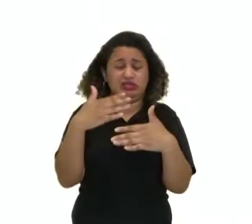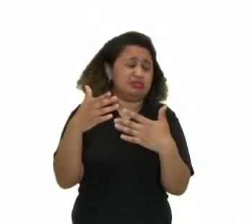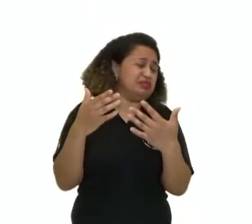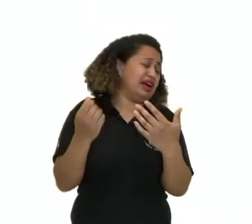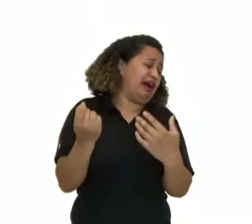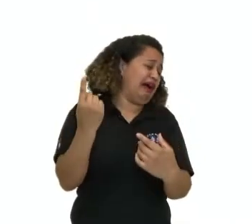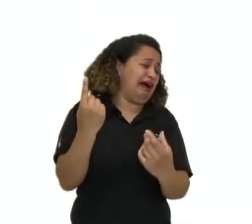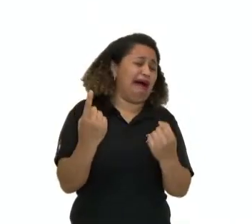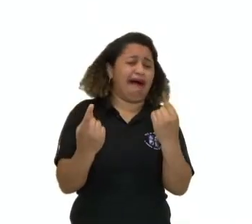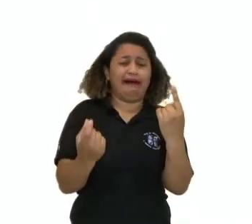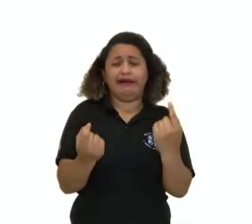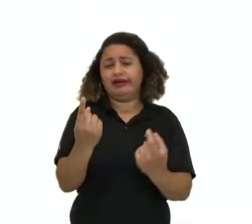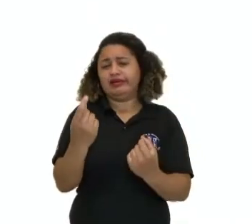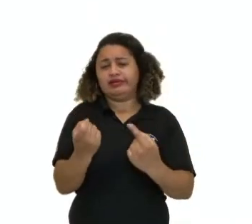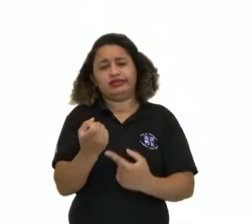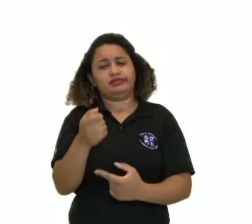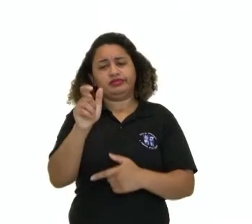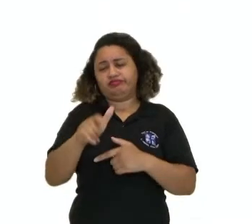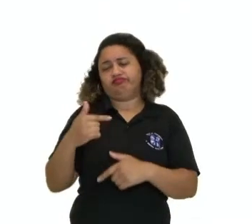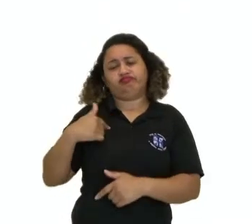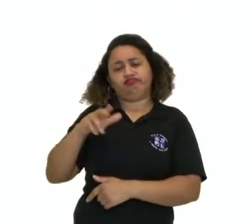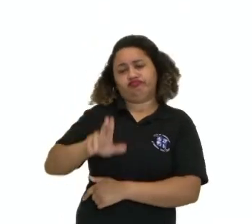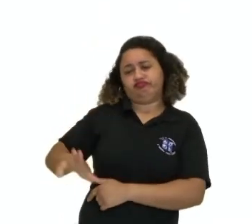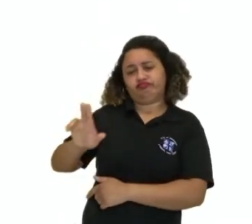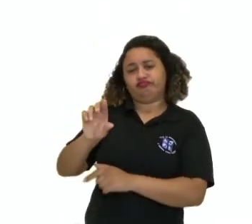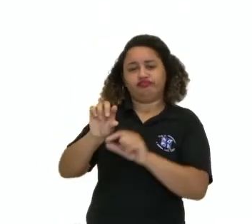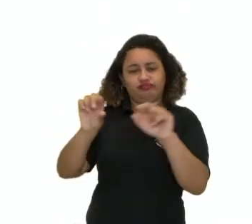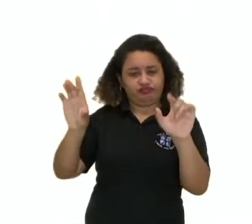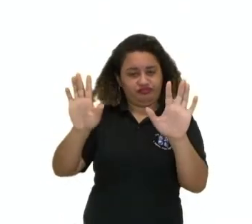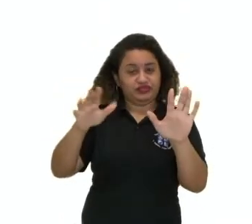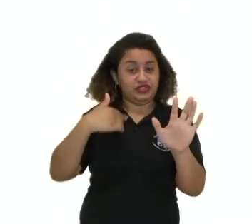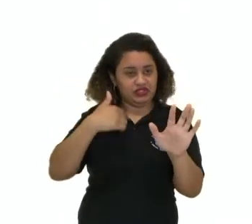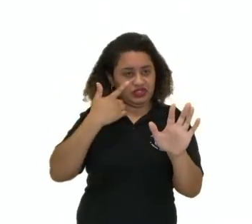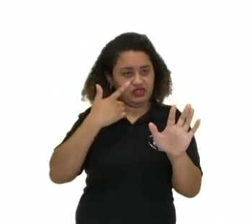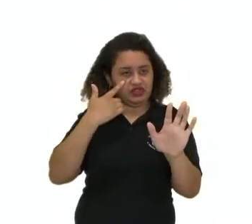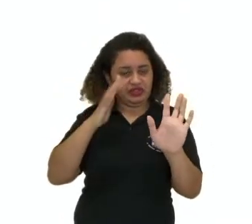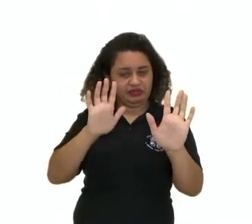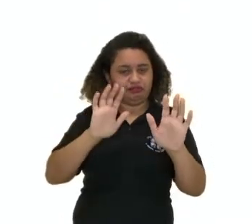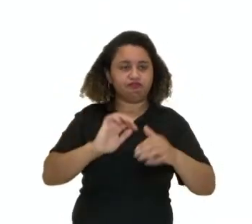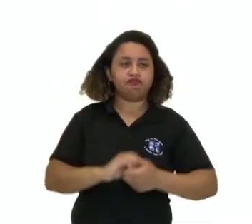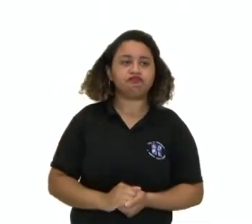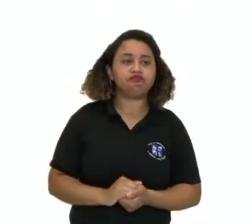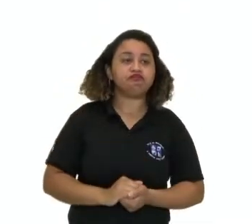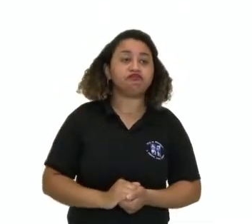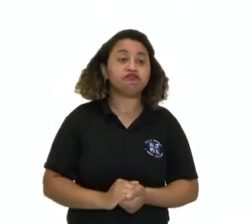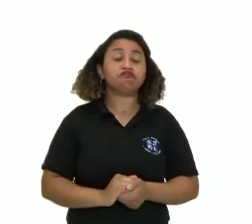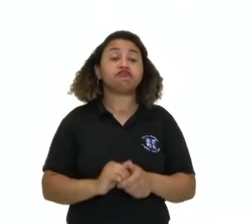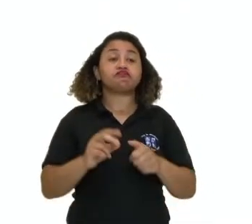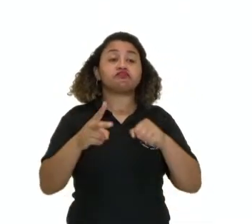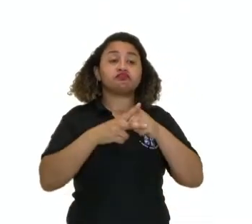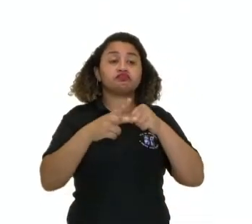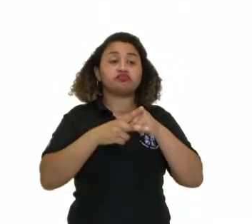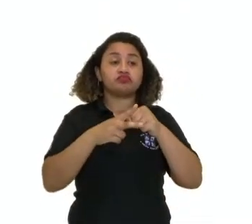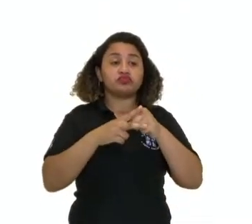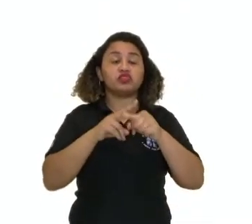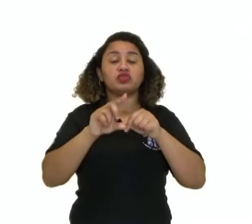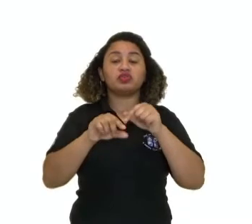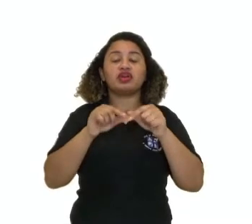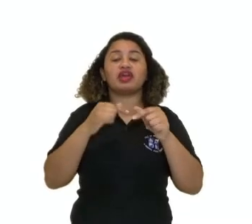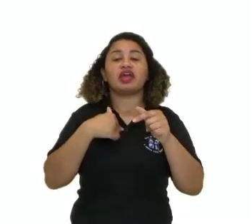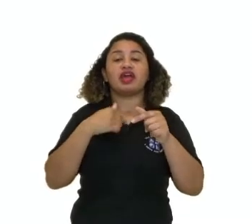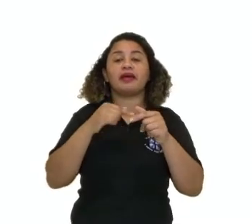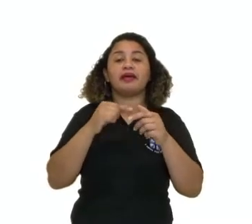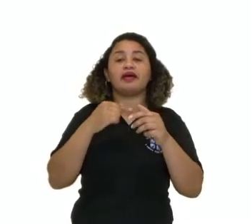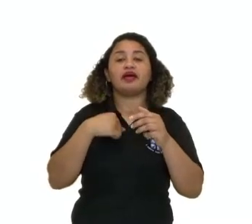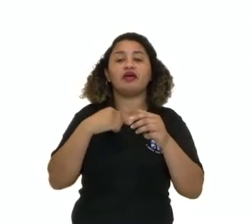muito dificilmente alguém vai usar mesópolis Você vai entender porque o pronome colocado no meio do verbo